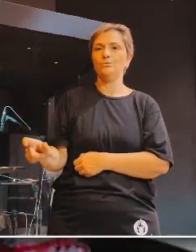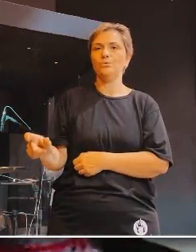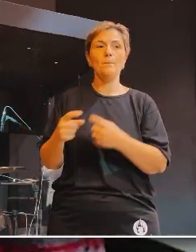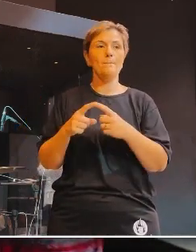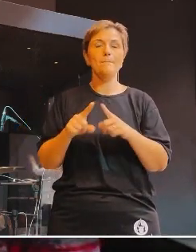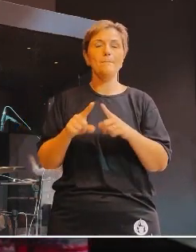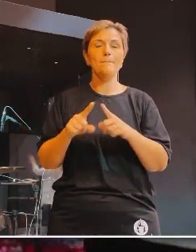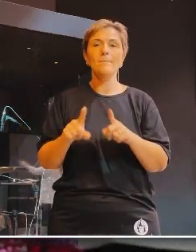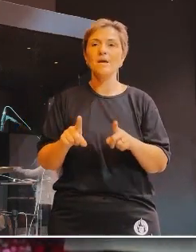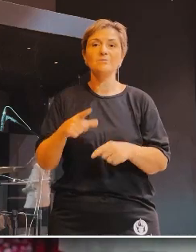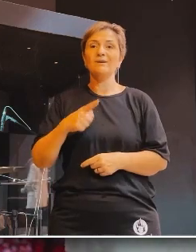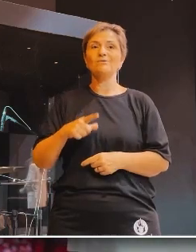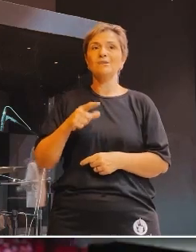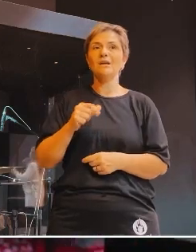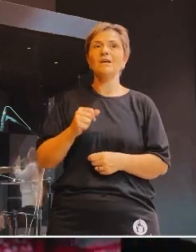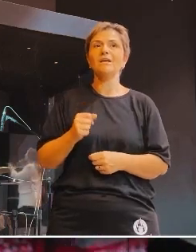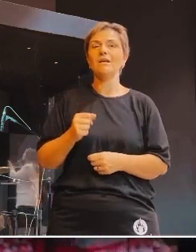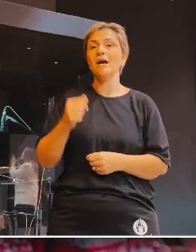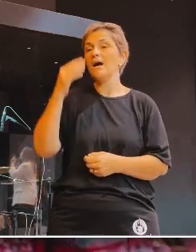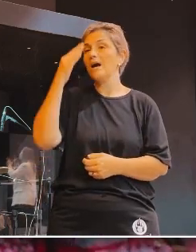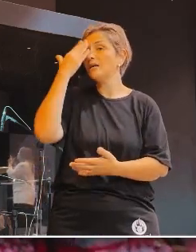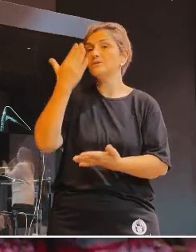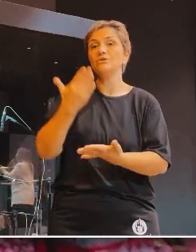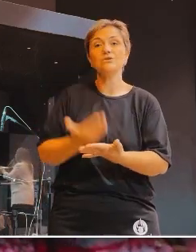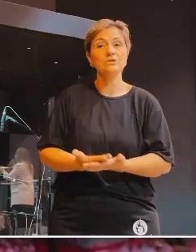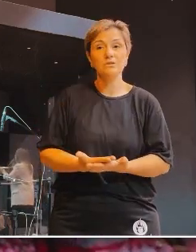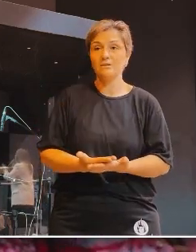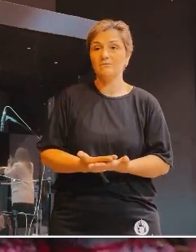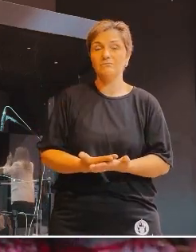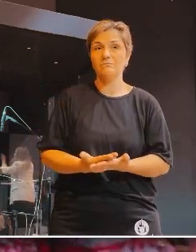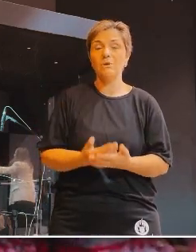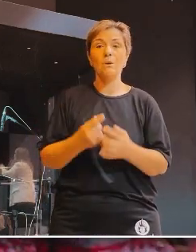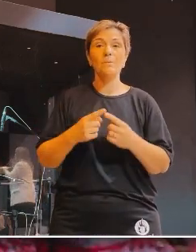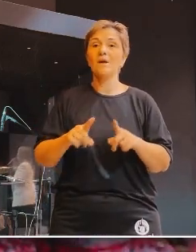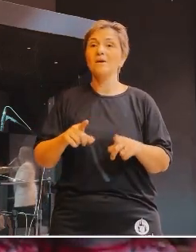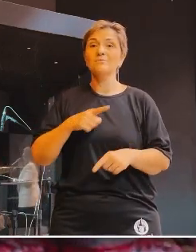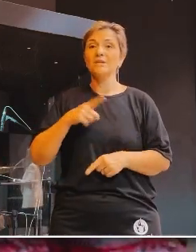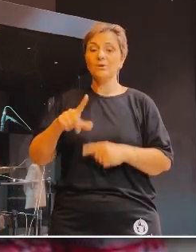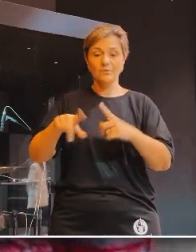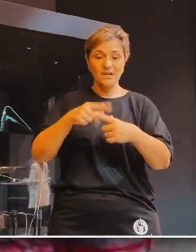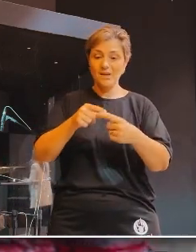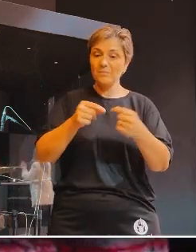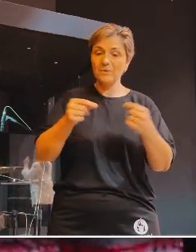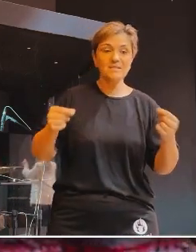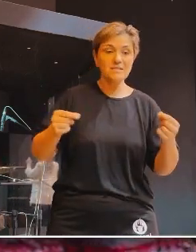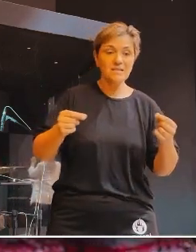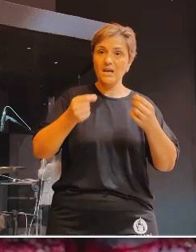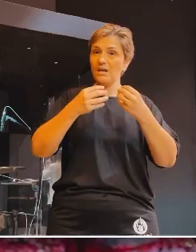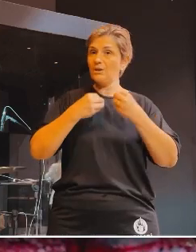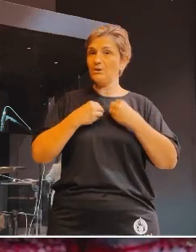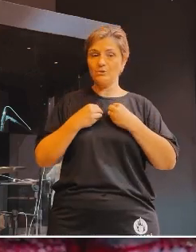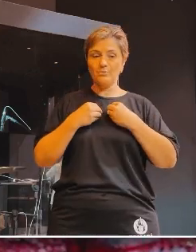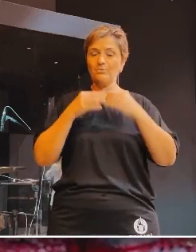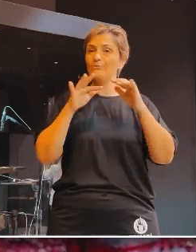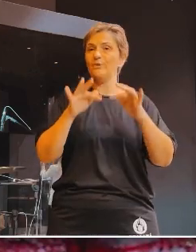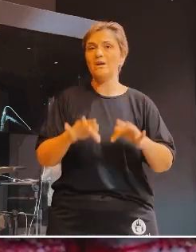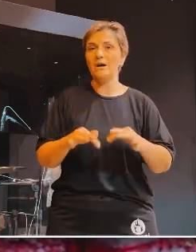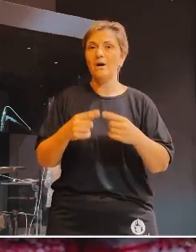haja gratidão, mesmo que não haja presente no final, mesmo que não